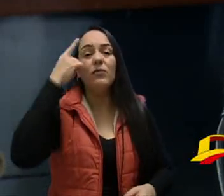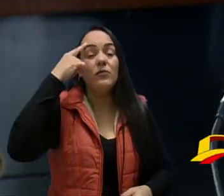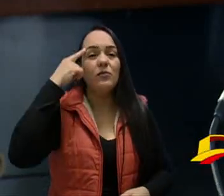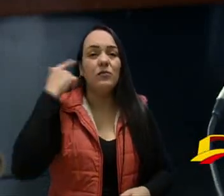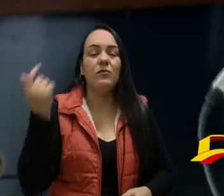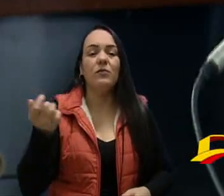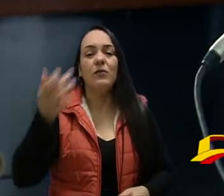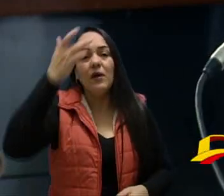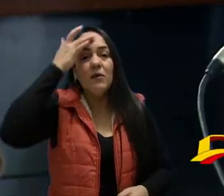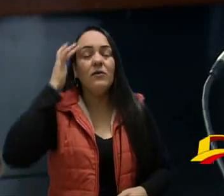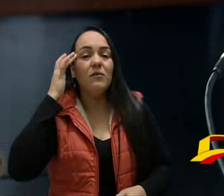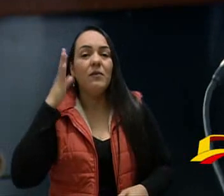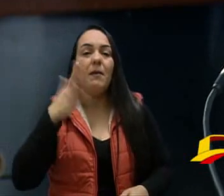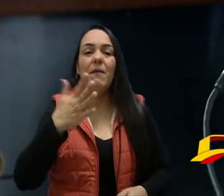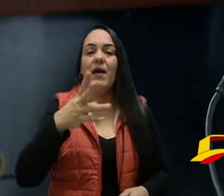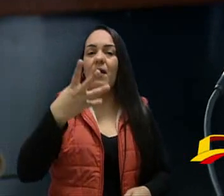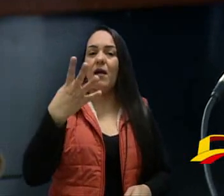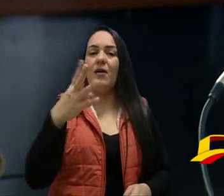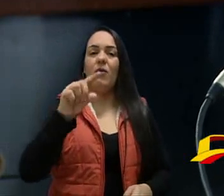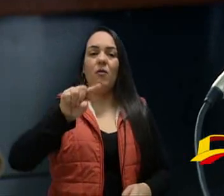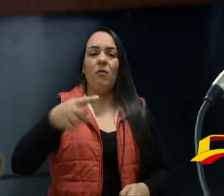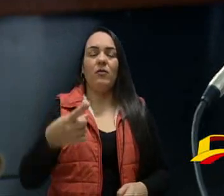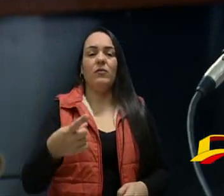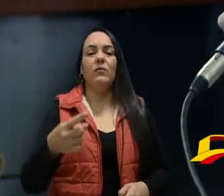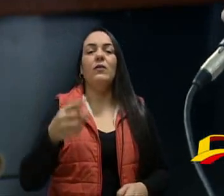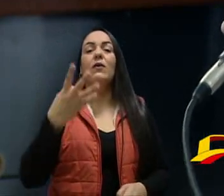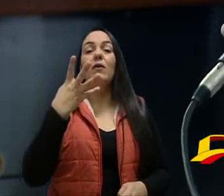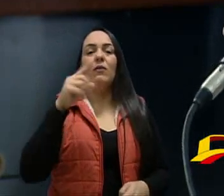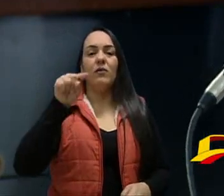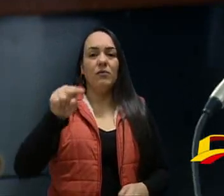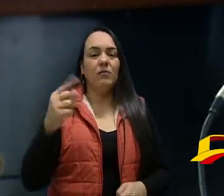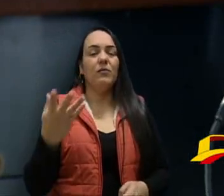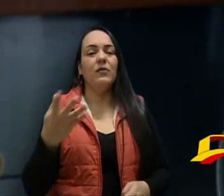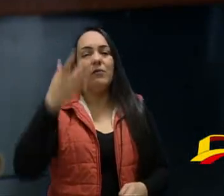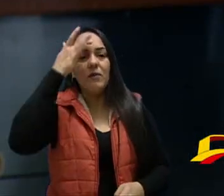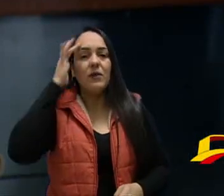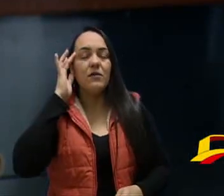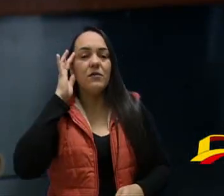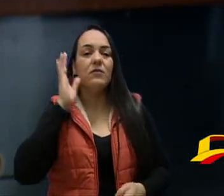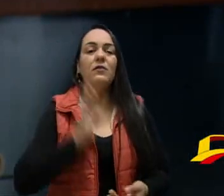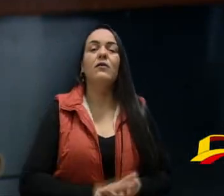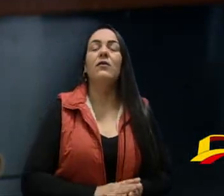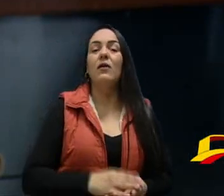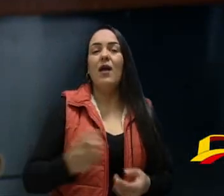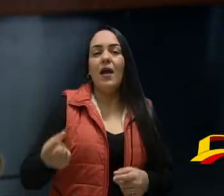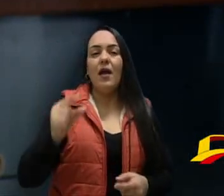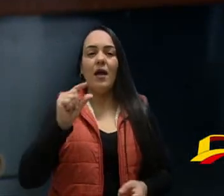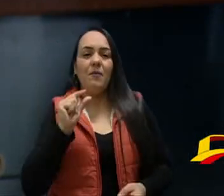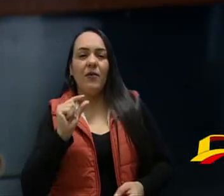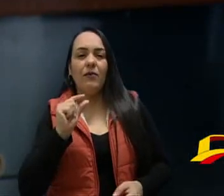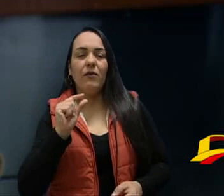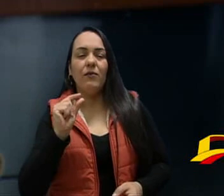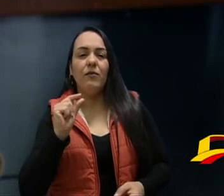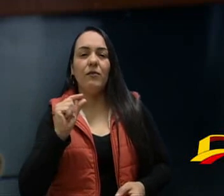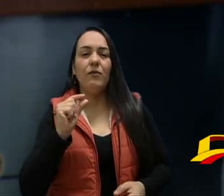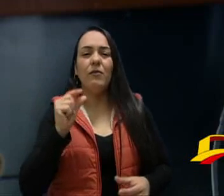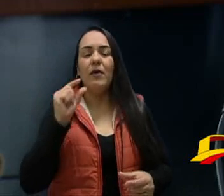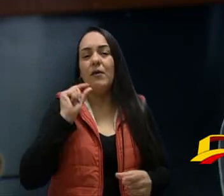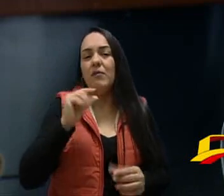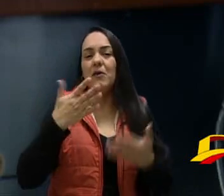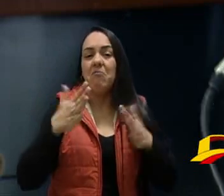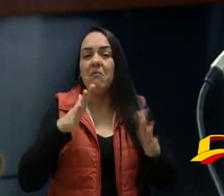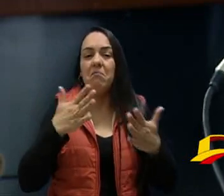pessoas que já foram testadas no município de quatro mil mas o 4004 pelo protocolo é pouco é muito